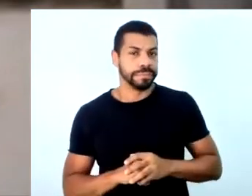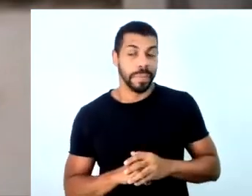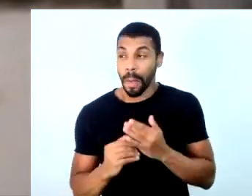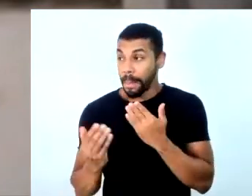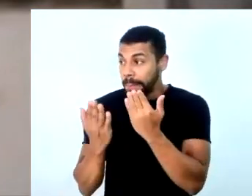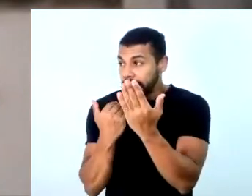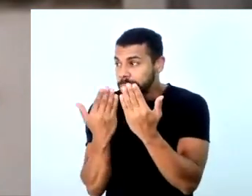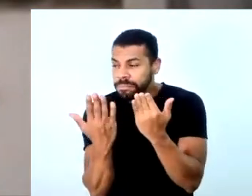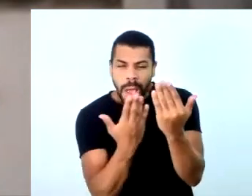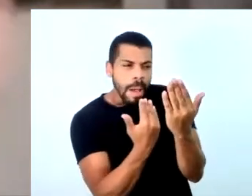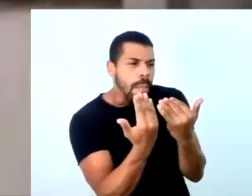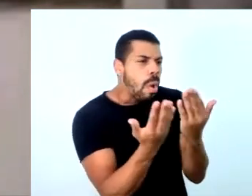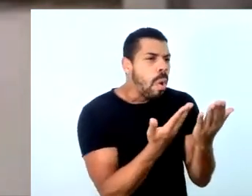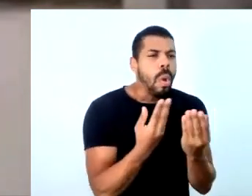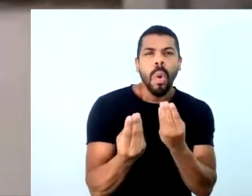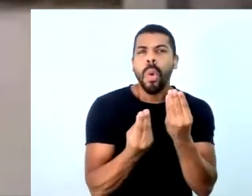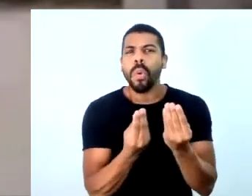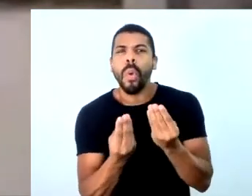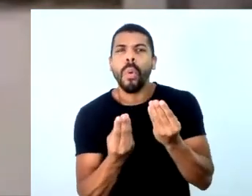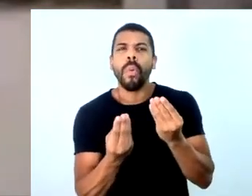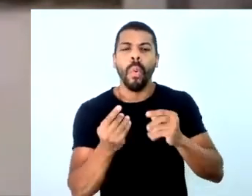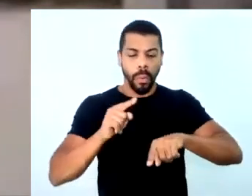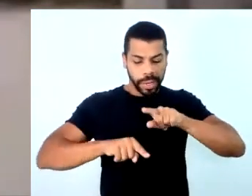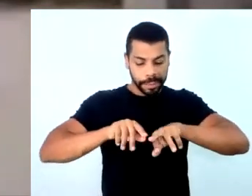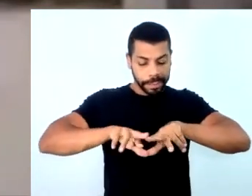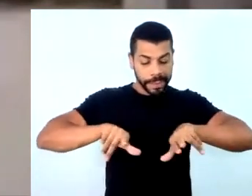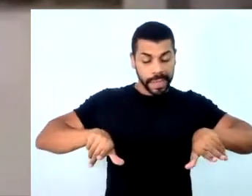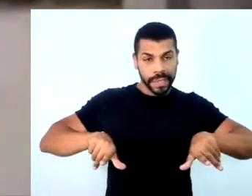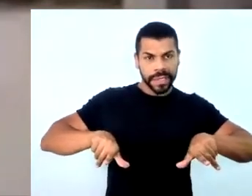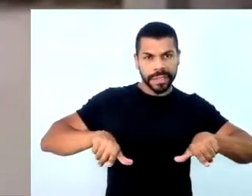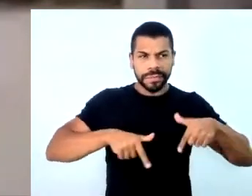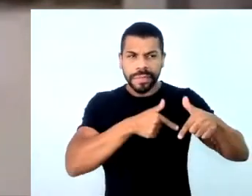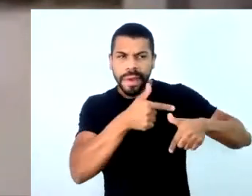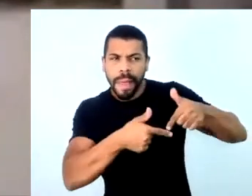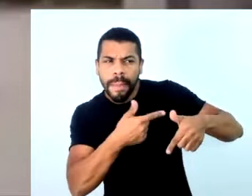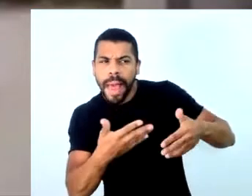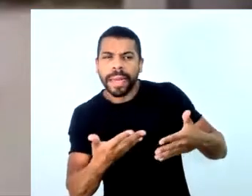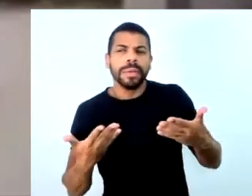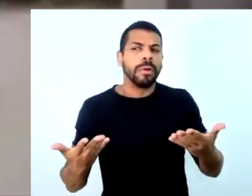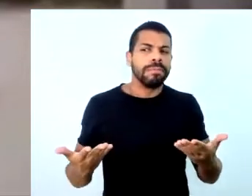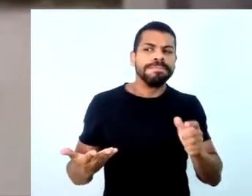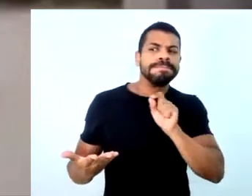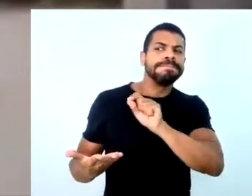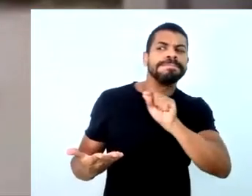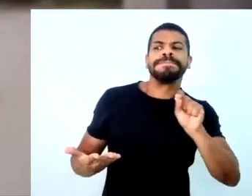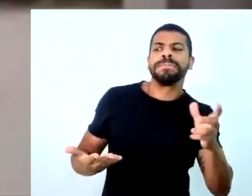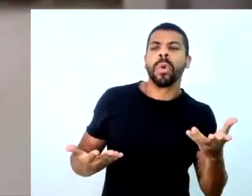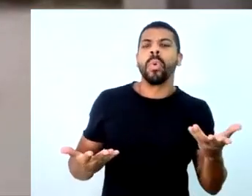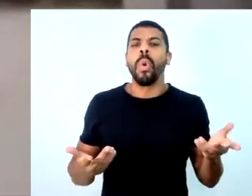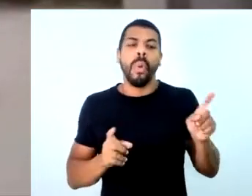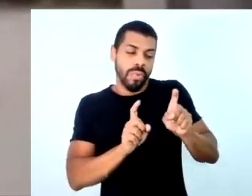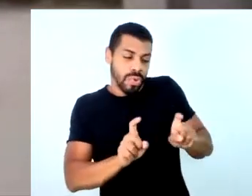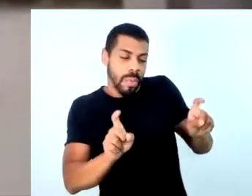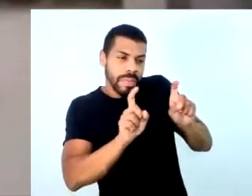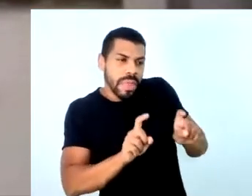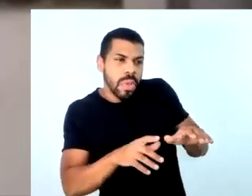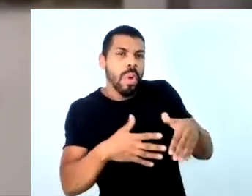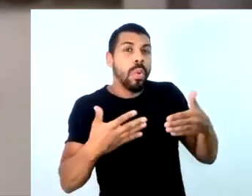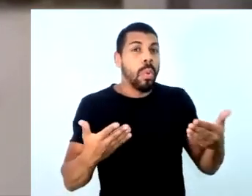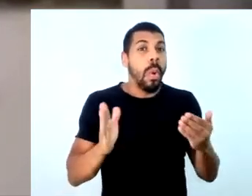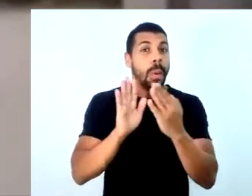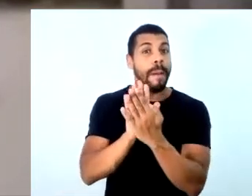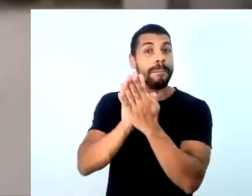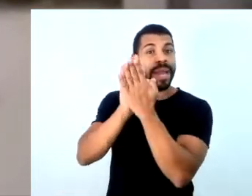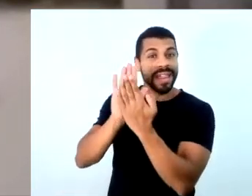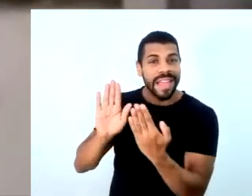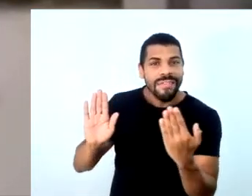quando eu estou nessas conversas, né? Qual é o equipamento que você trabalha? Qual é o equipamento que você trabalha? Qual é o seu